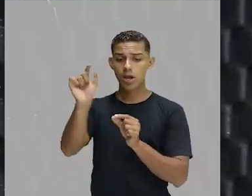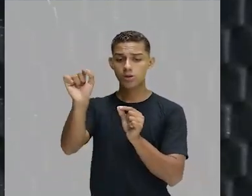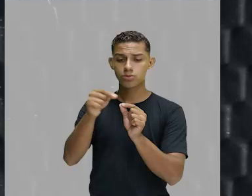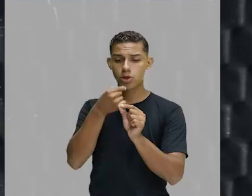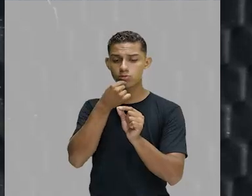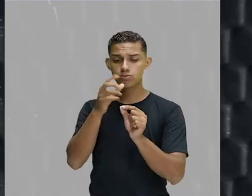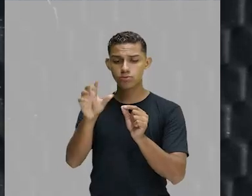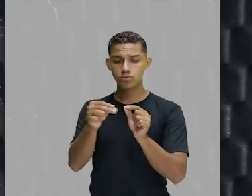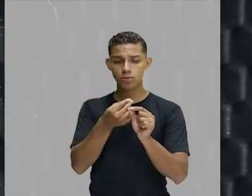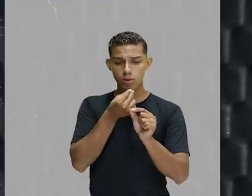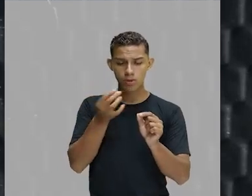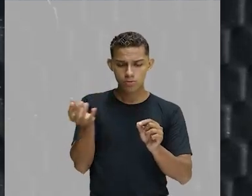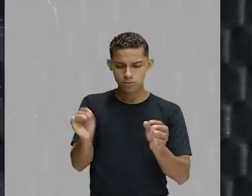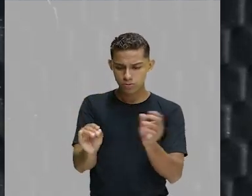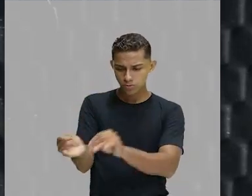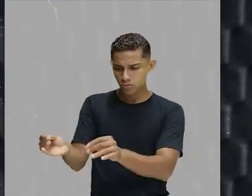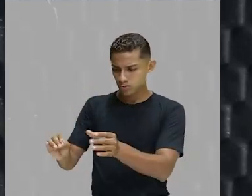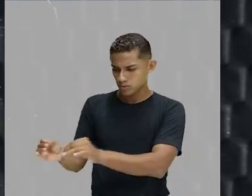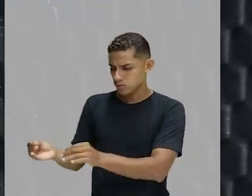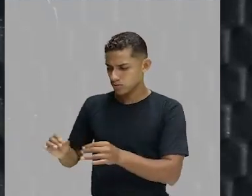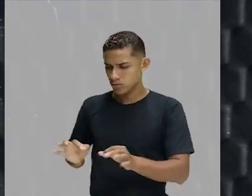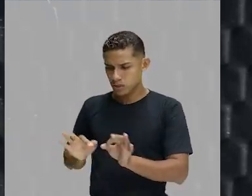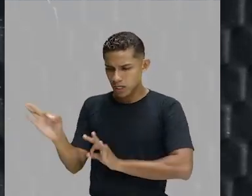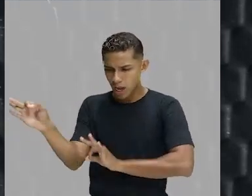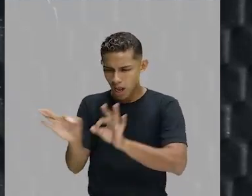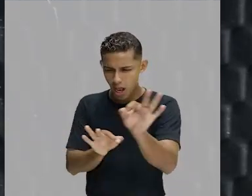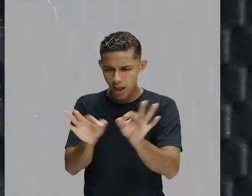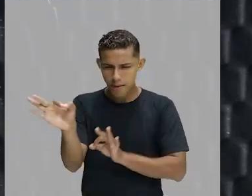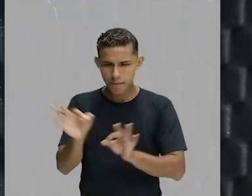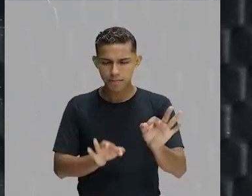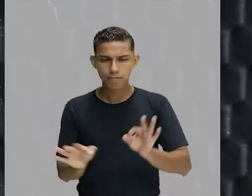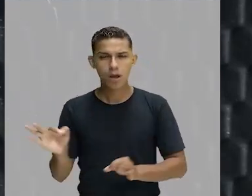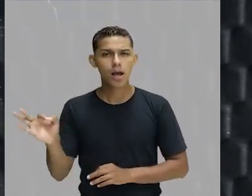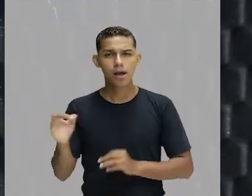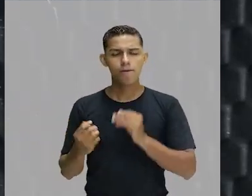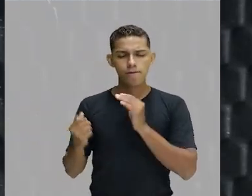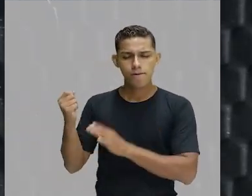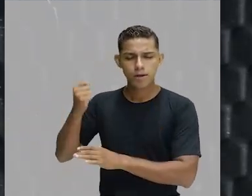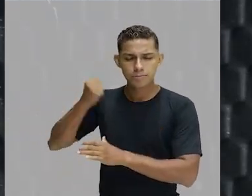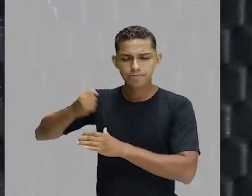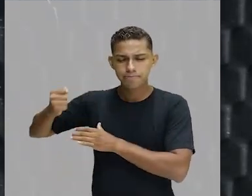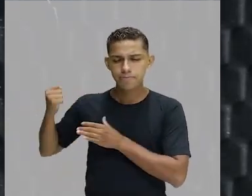uvas, que são que é a base para vinhos e cidras.